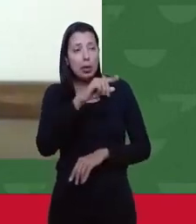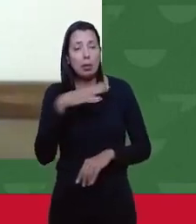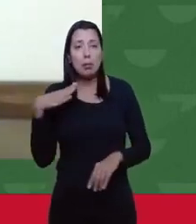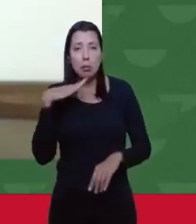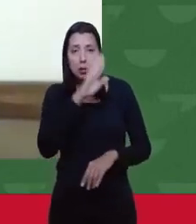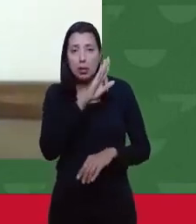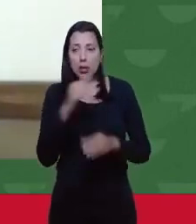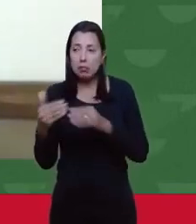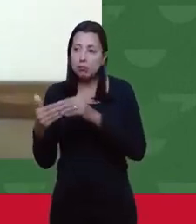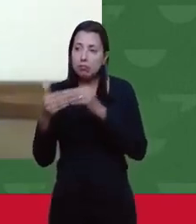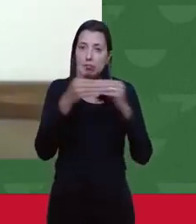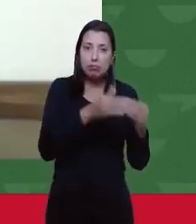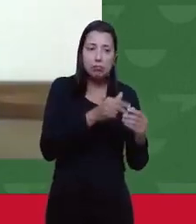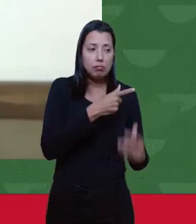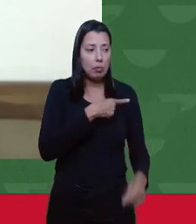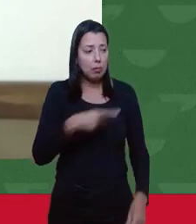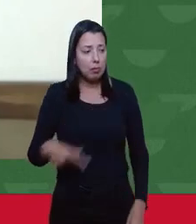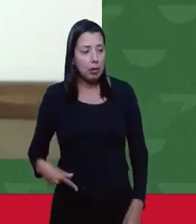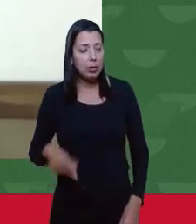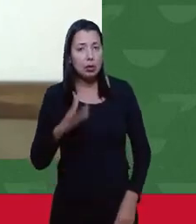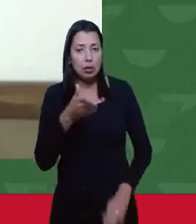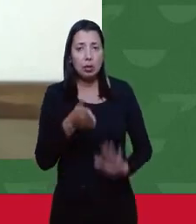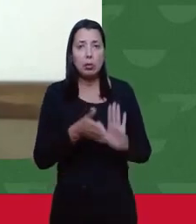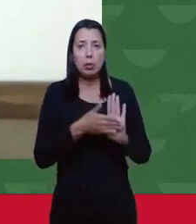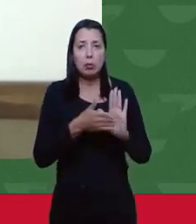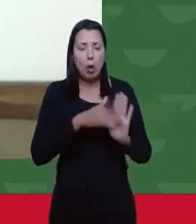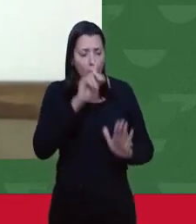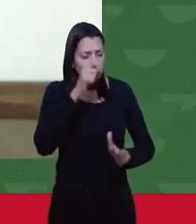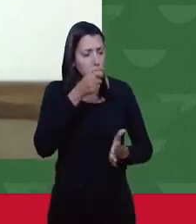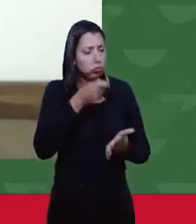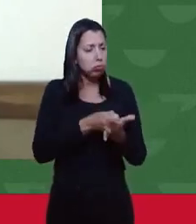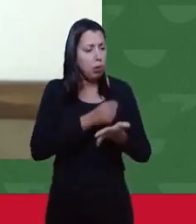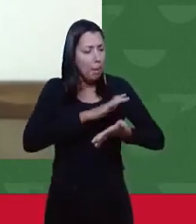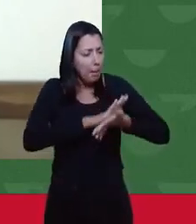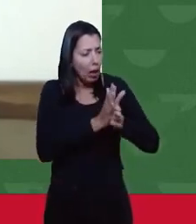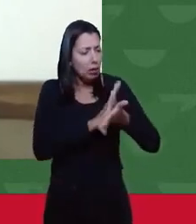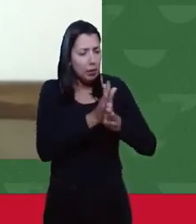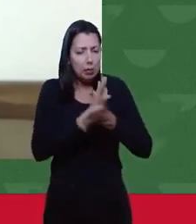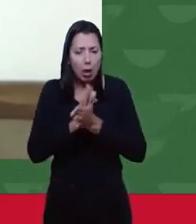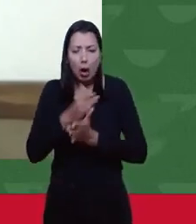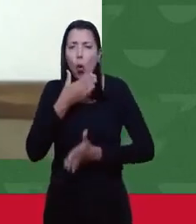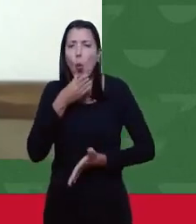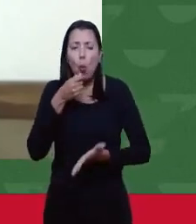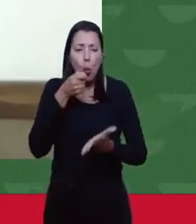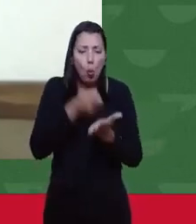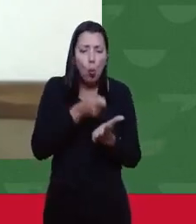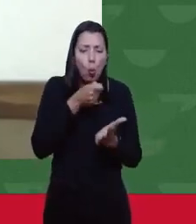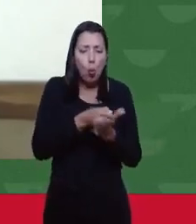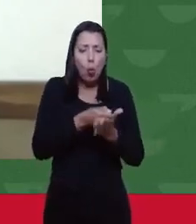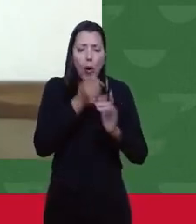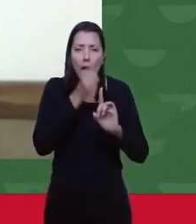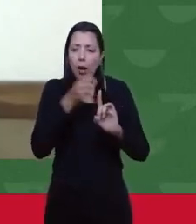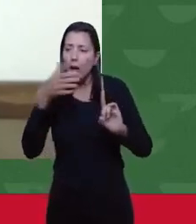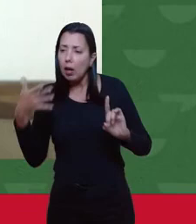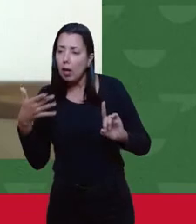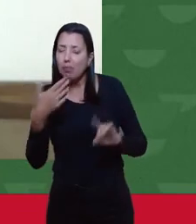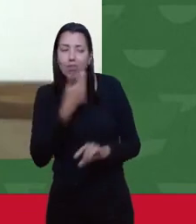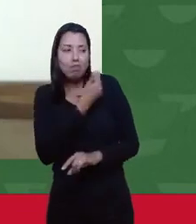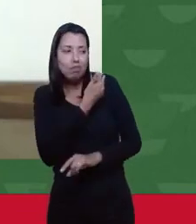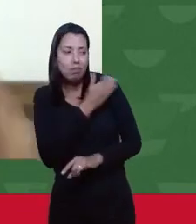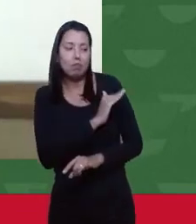presidência da República, já com uma pauta autoritária, preconceituosa, machista,